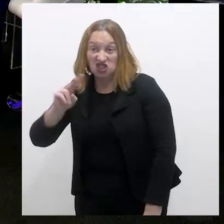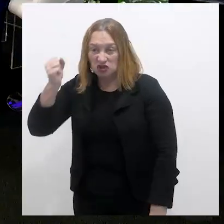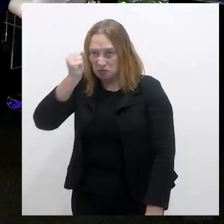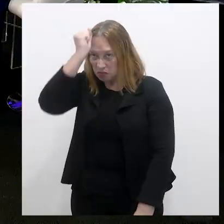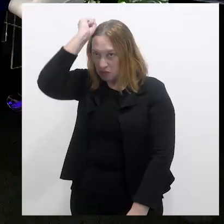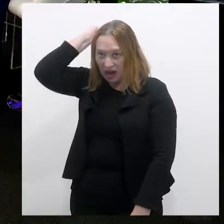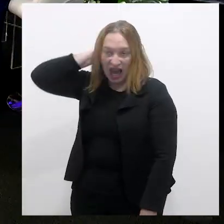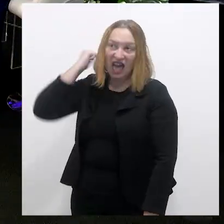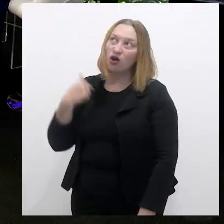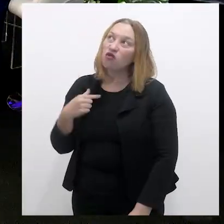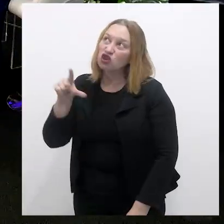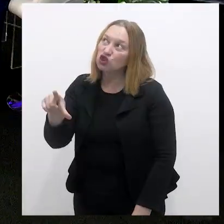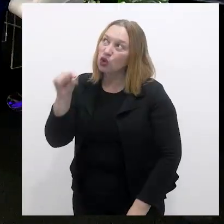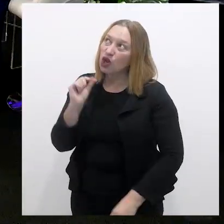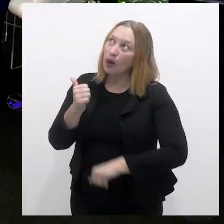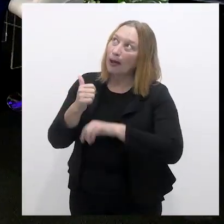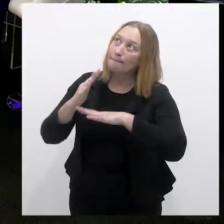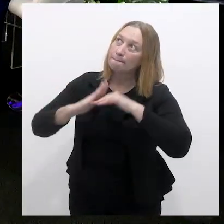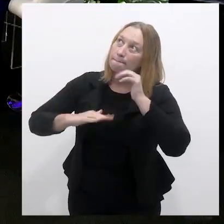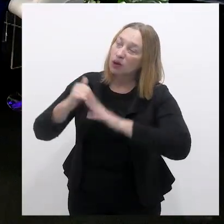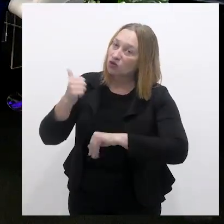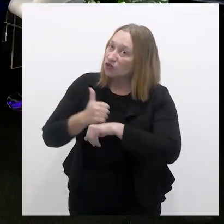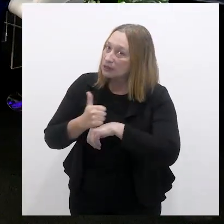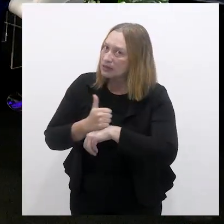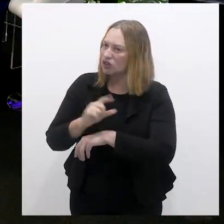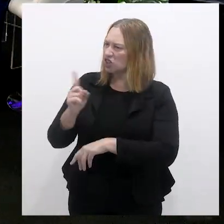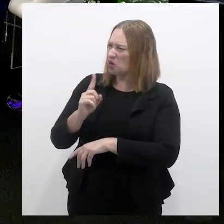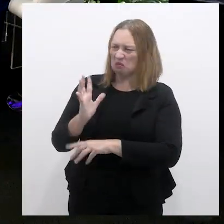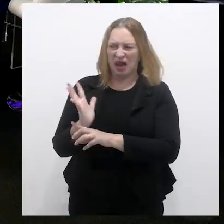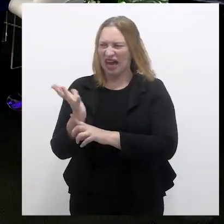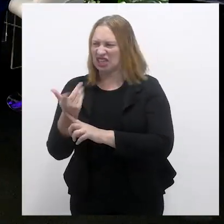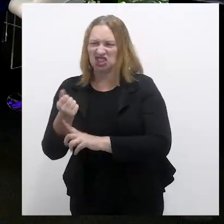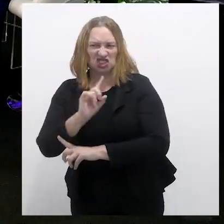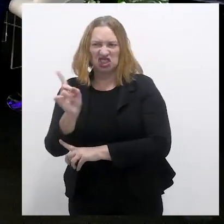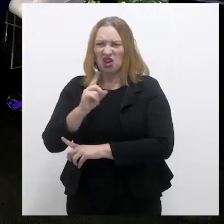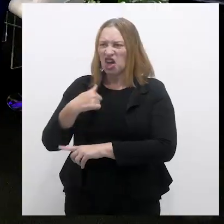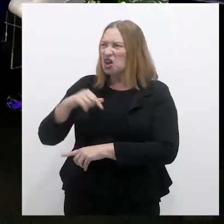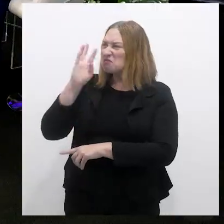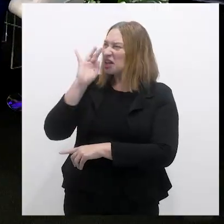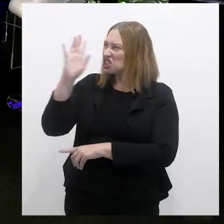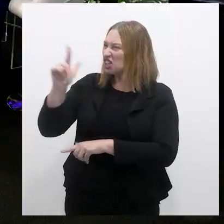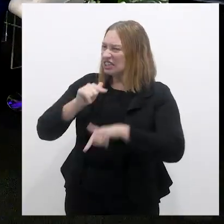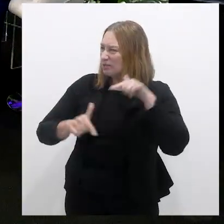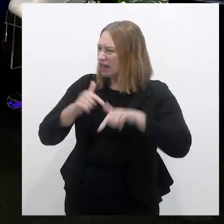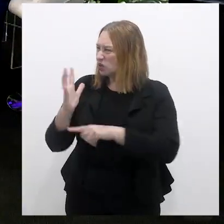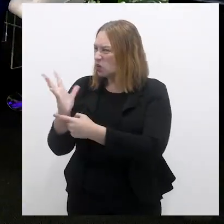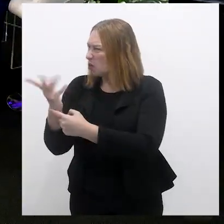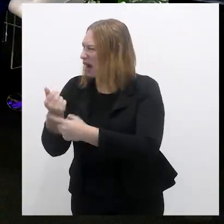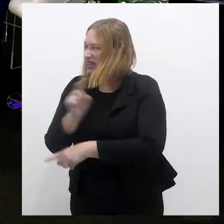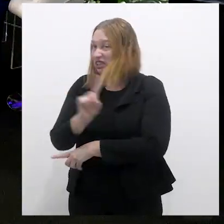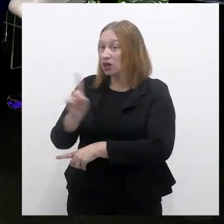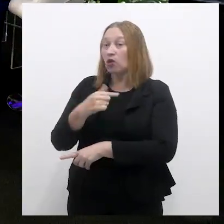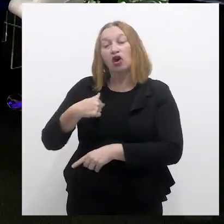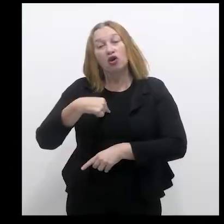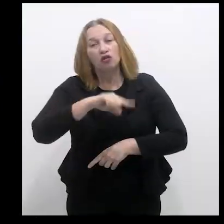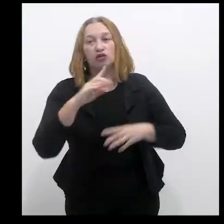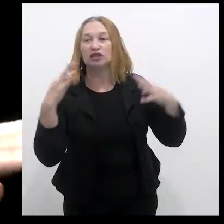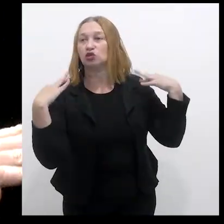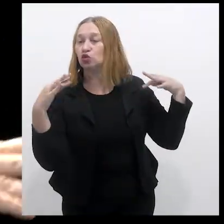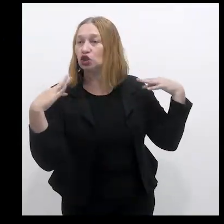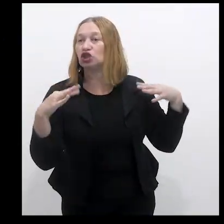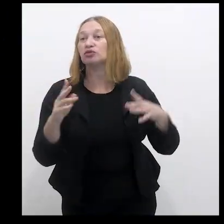falei, não, vou fazer uma profissão que não seja ser artista, porque eu não conseguia me imaginar trabalhando com aquilo. Aí fui